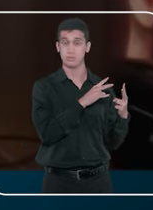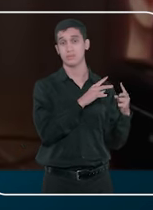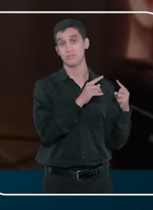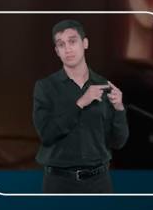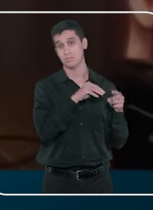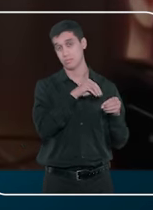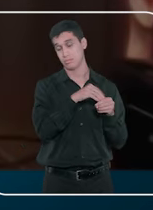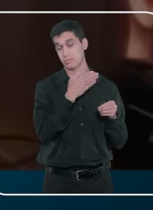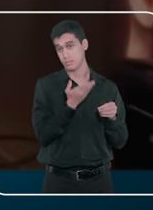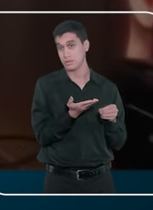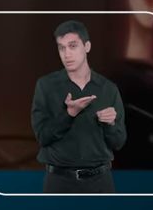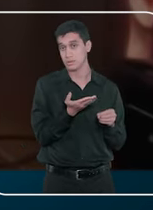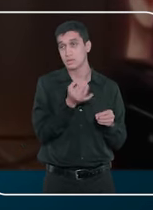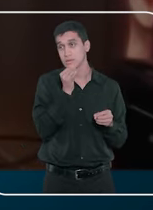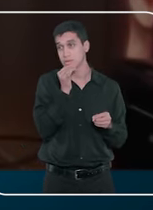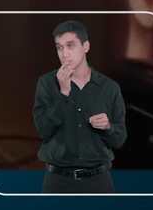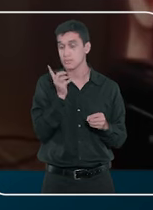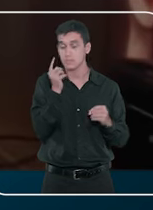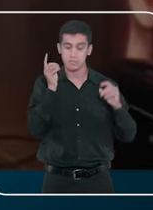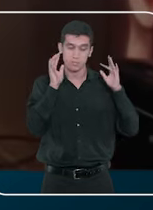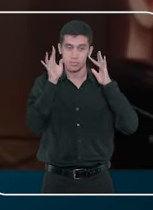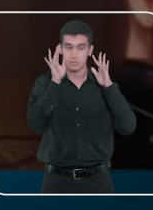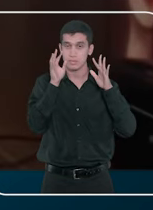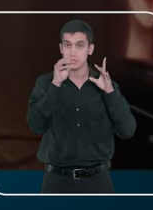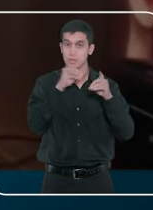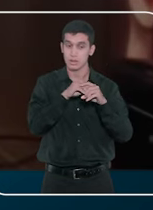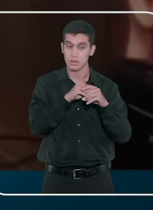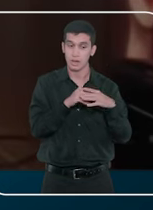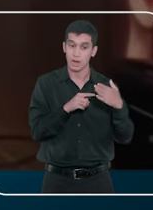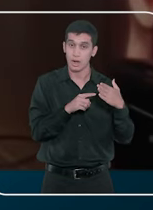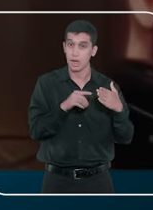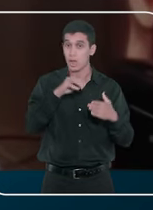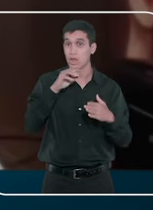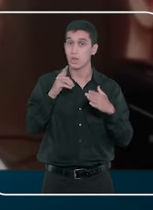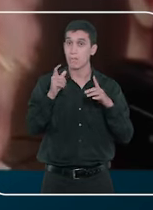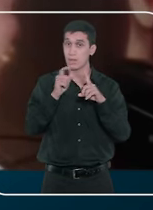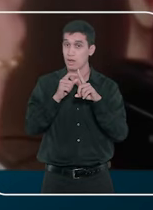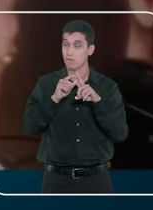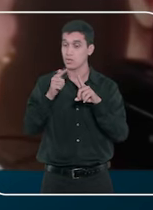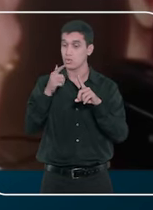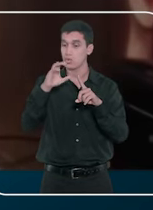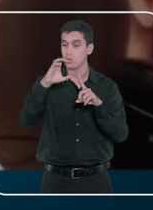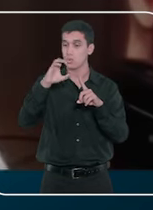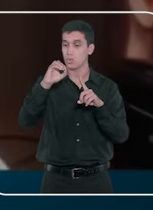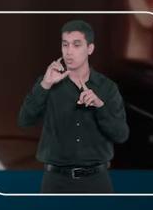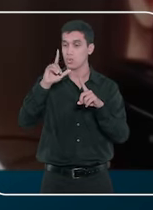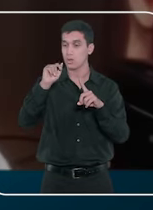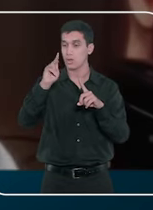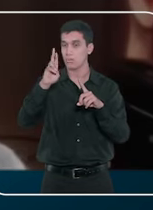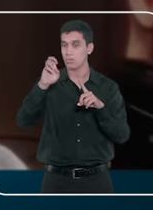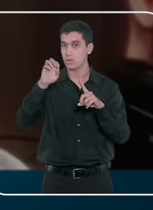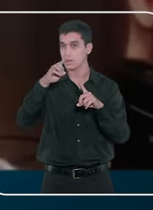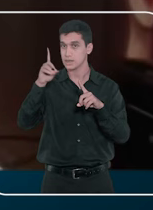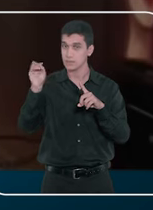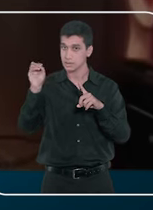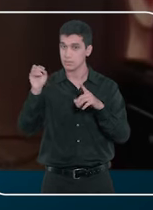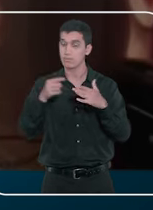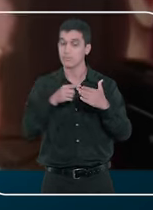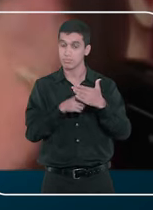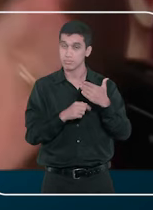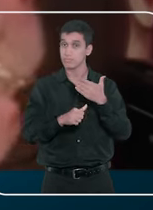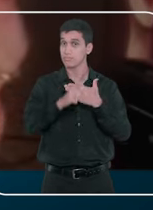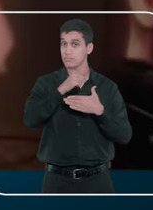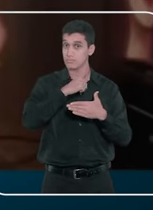nós podemos entender, a priori, a colaboração premiada como um gênero da qual a delação é